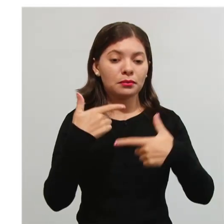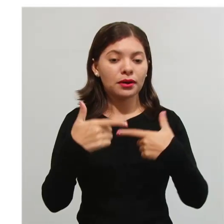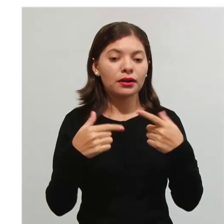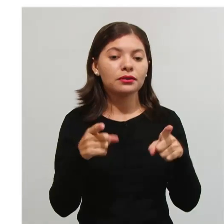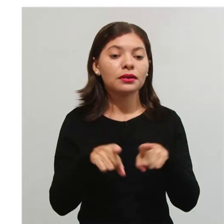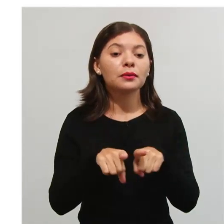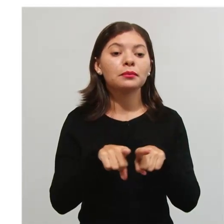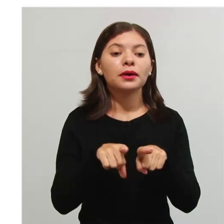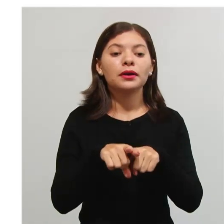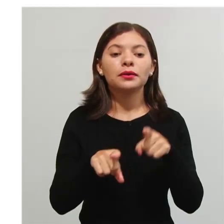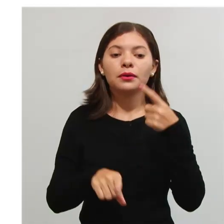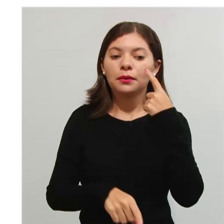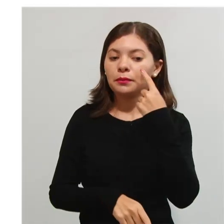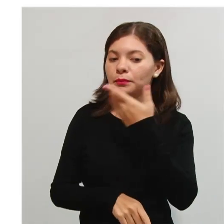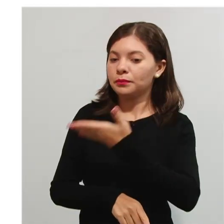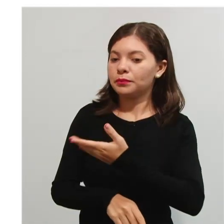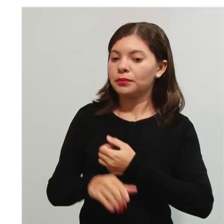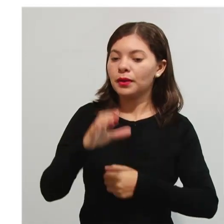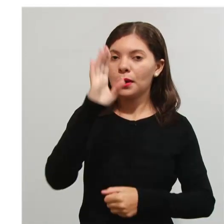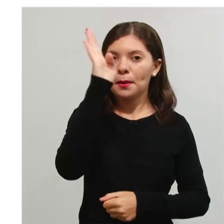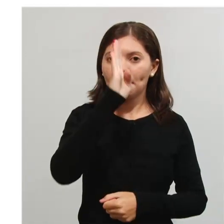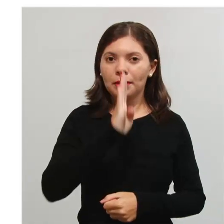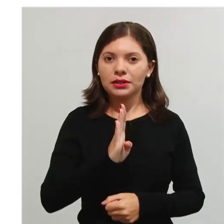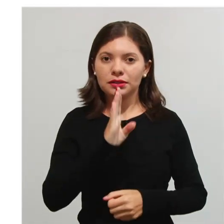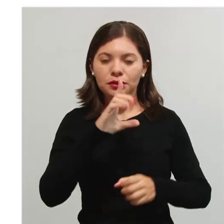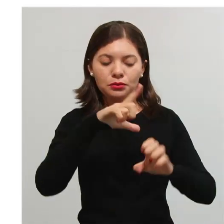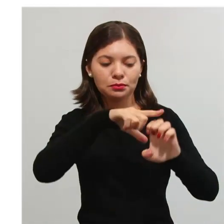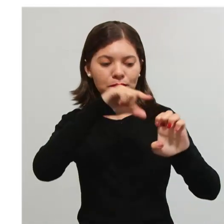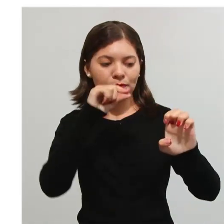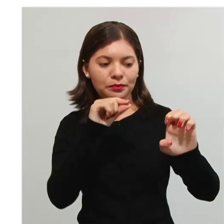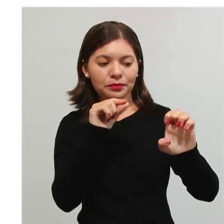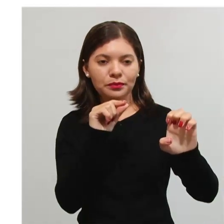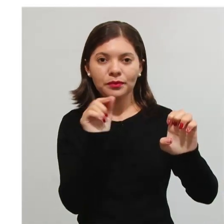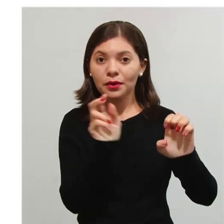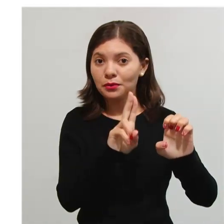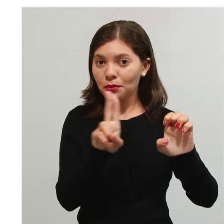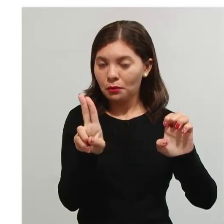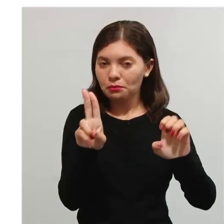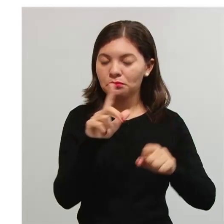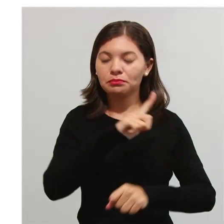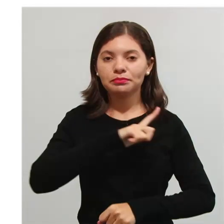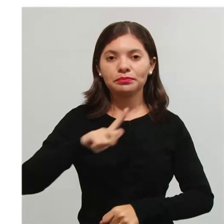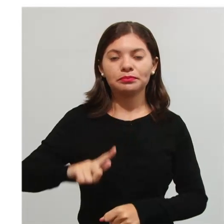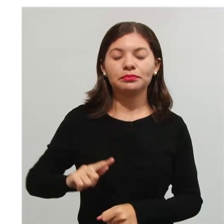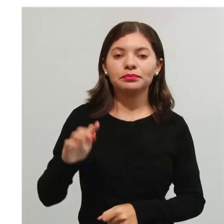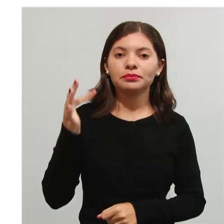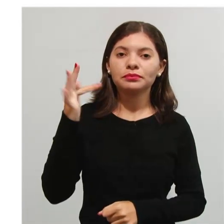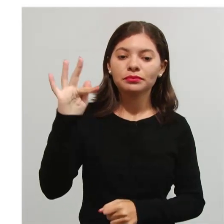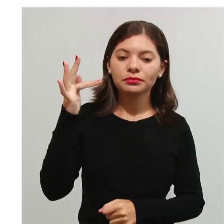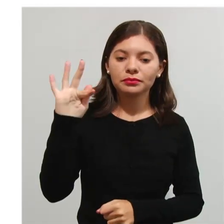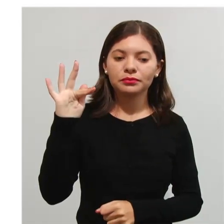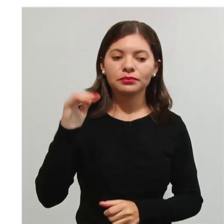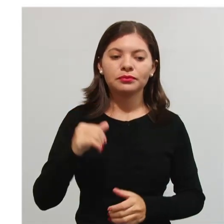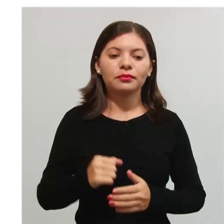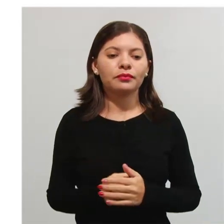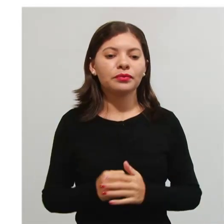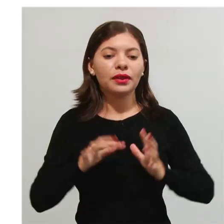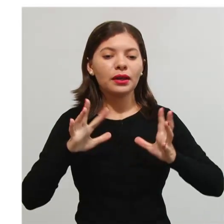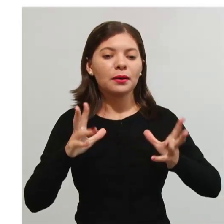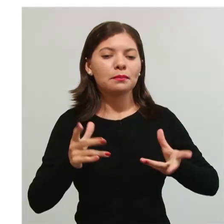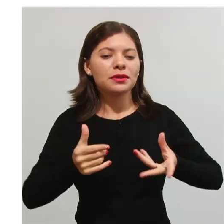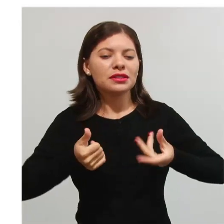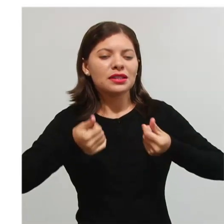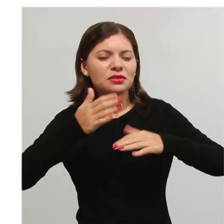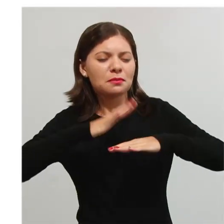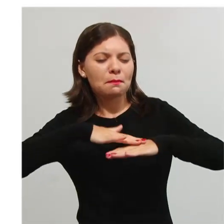outro programa chamado Brasil Empreendedor, do governo federal, que foi dirigido à capacitação de mais